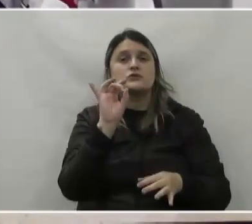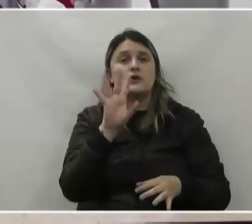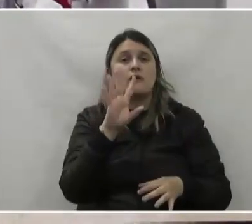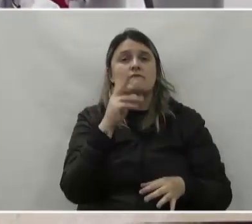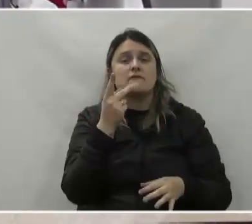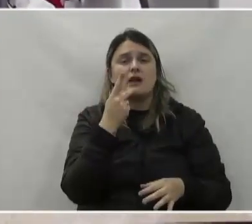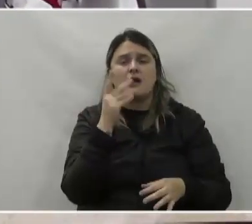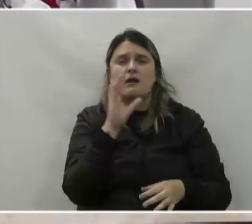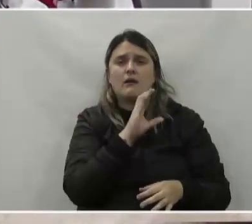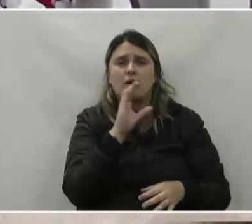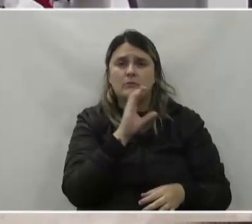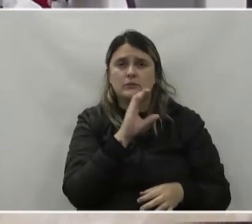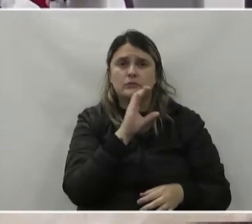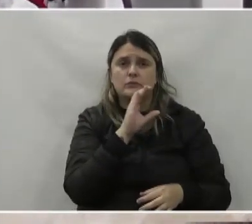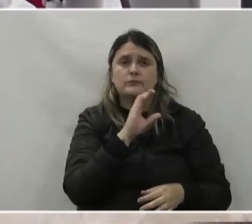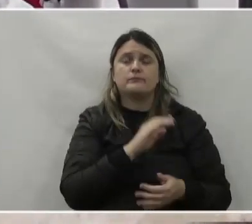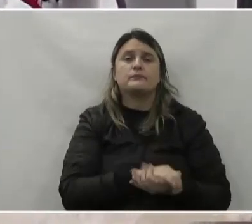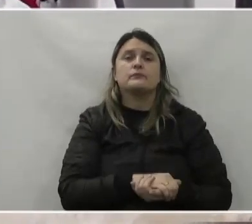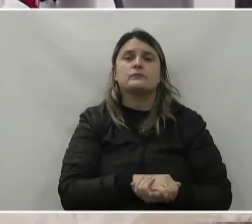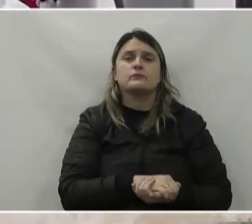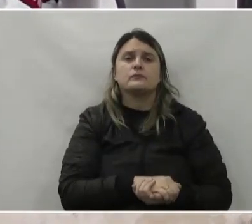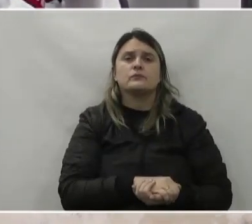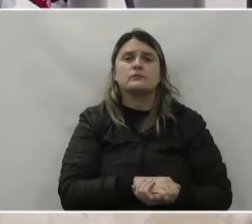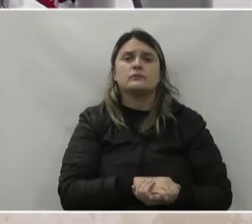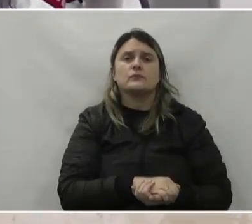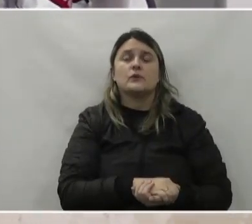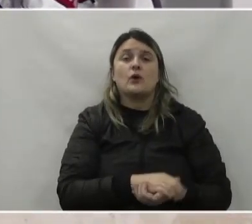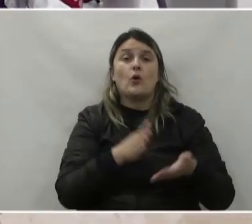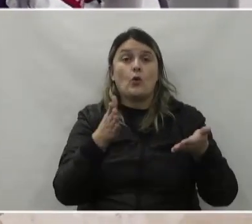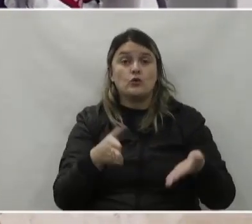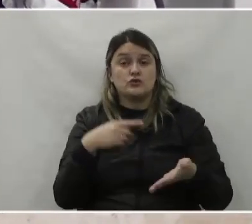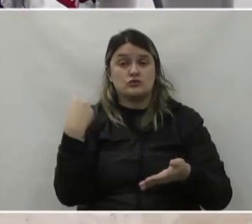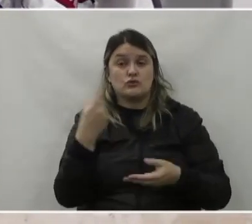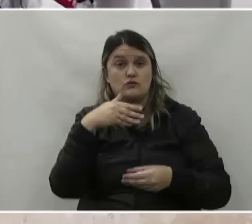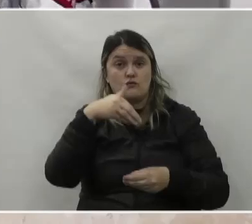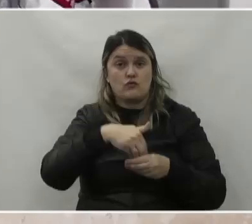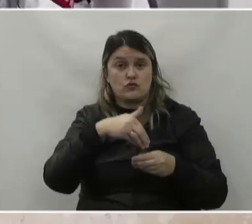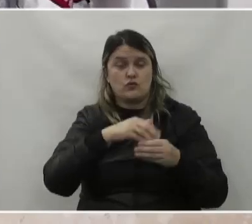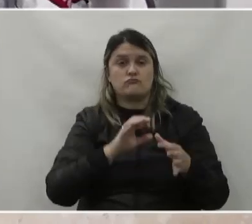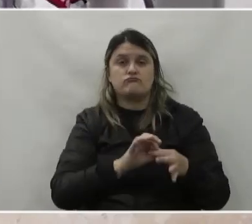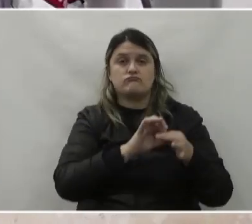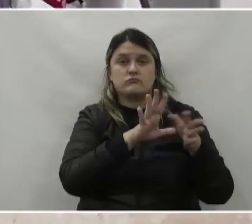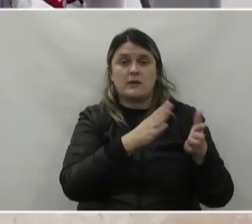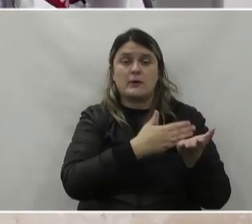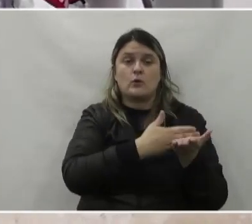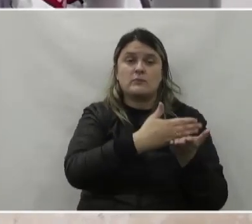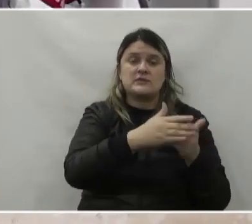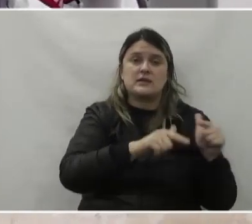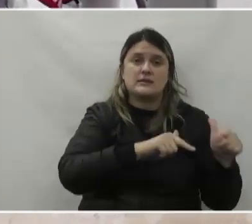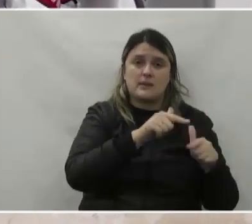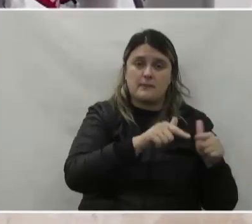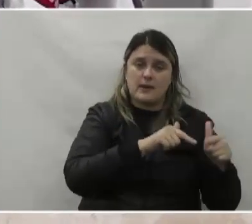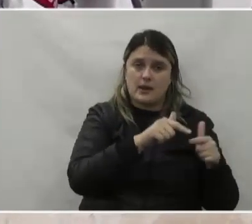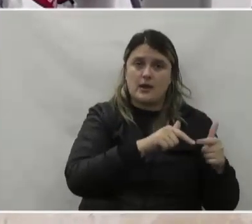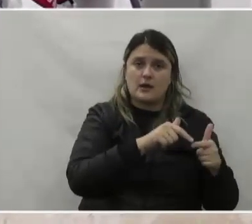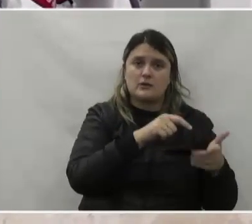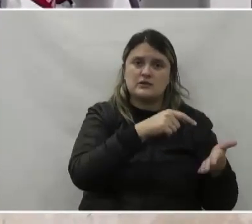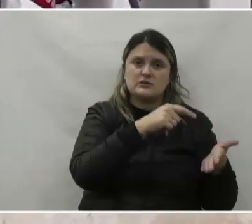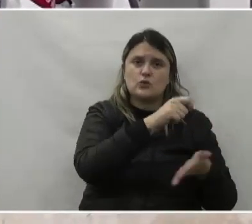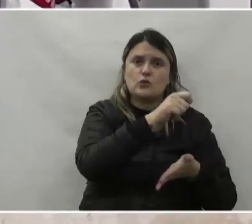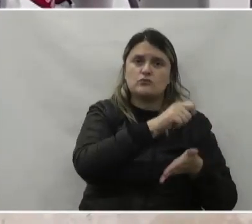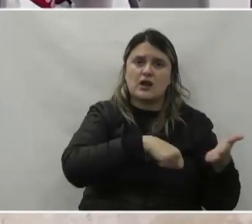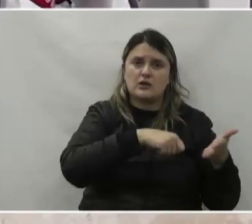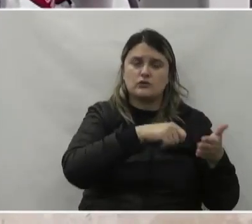reportar rapidamente sobre o que nós autorizamos hoje aqui, que é a ordem de serviço relativa ao contrato